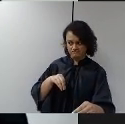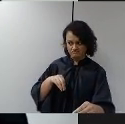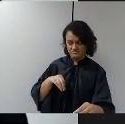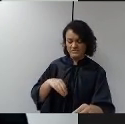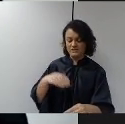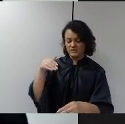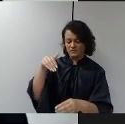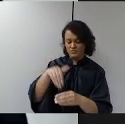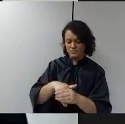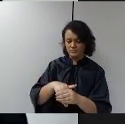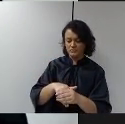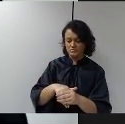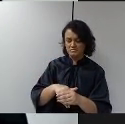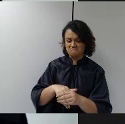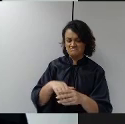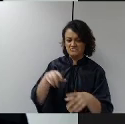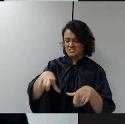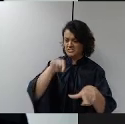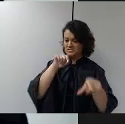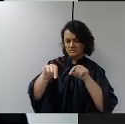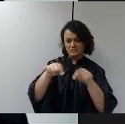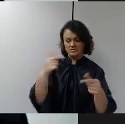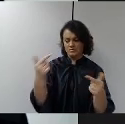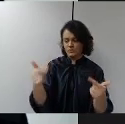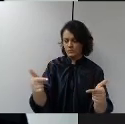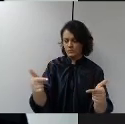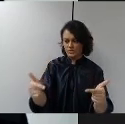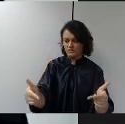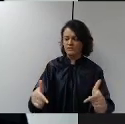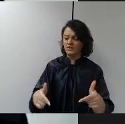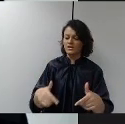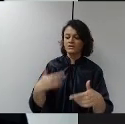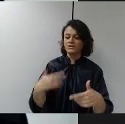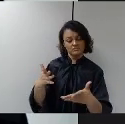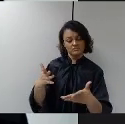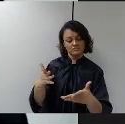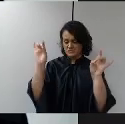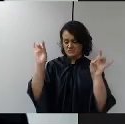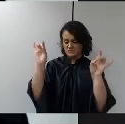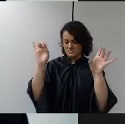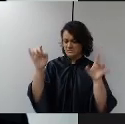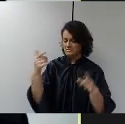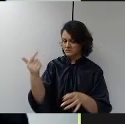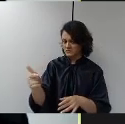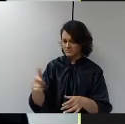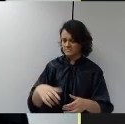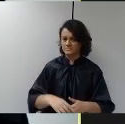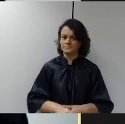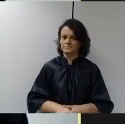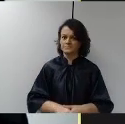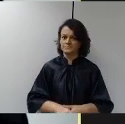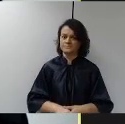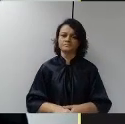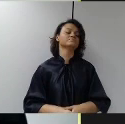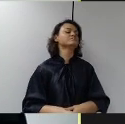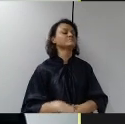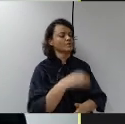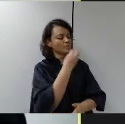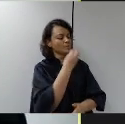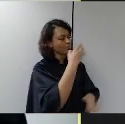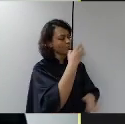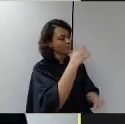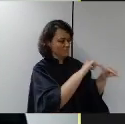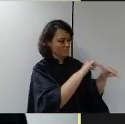houve destaque dos eminentes pares, recurso especial não provido. Boa tarde, obrigada, bom trabalho.